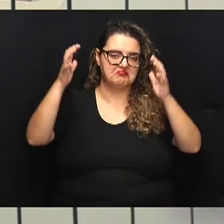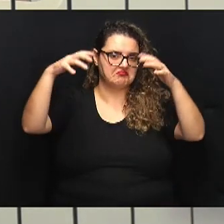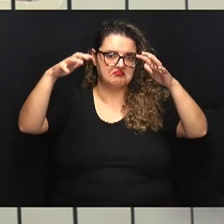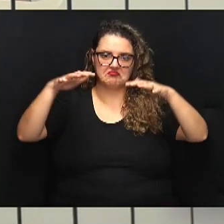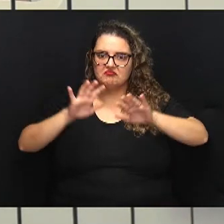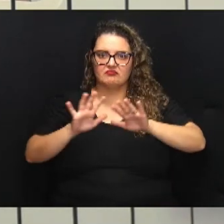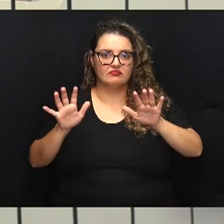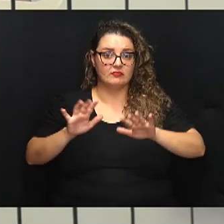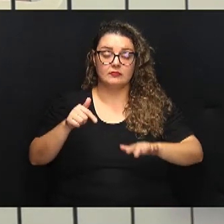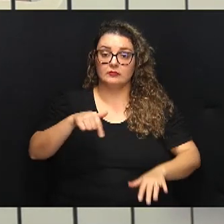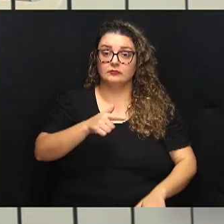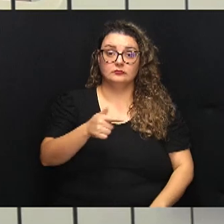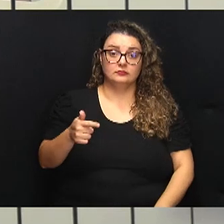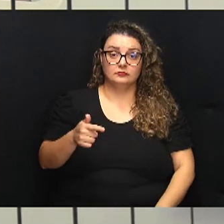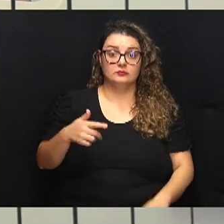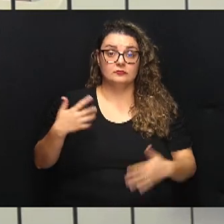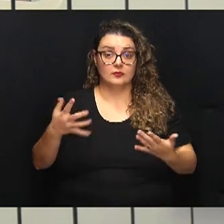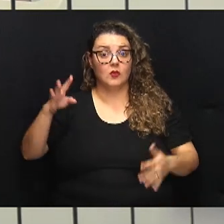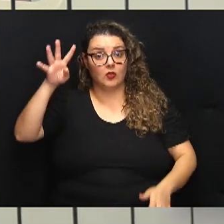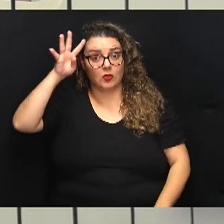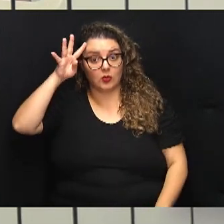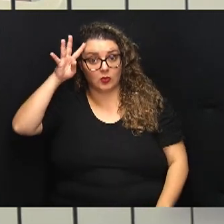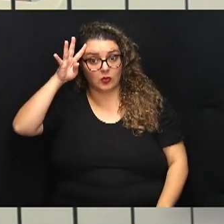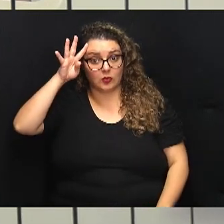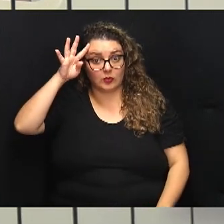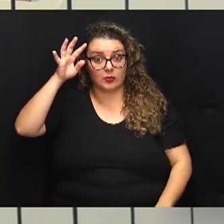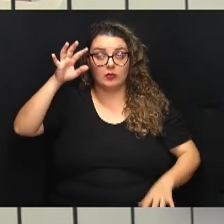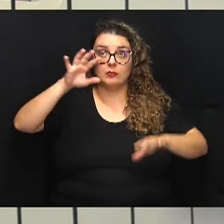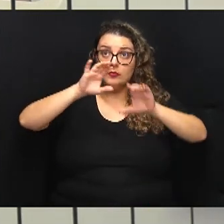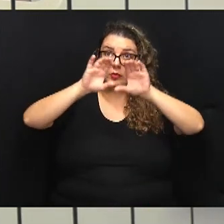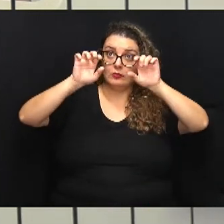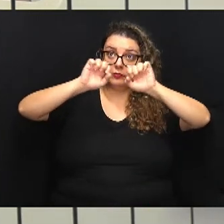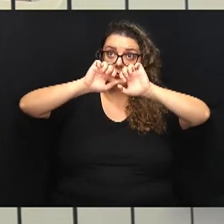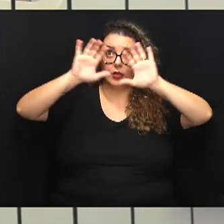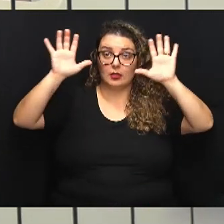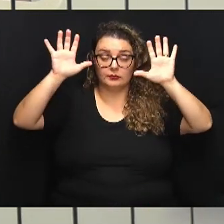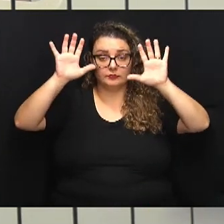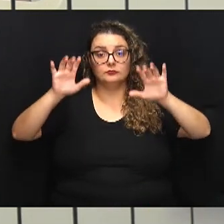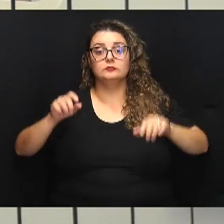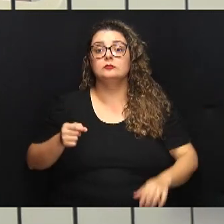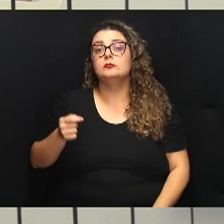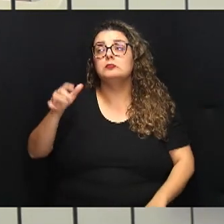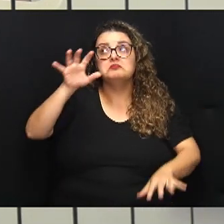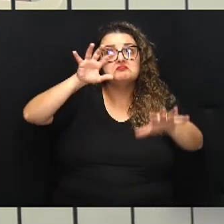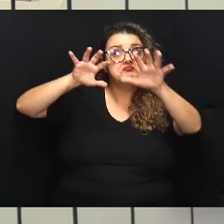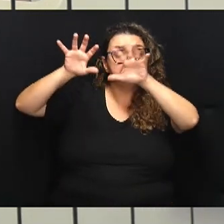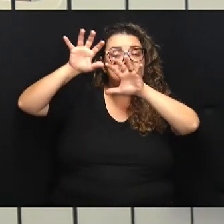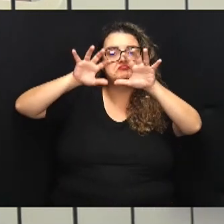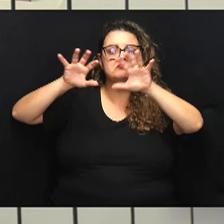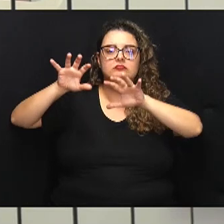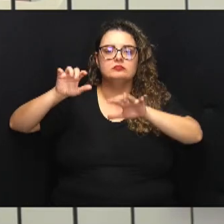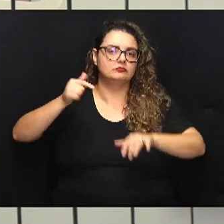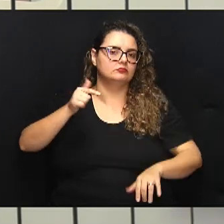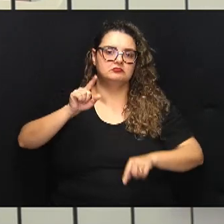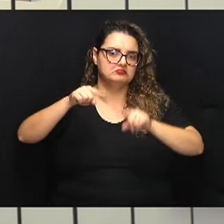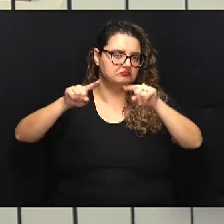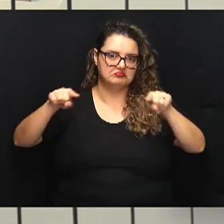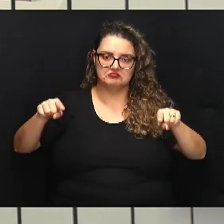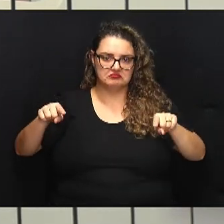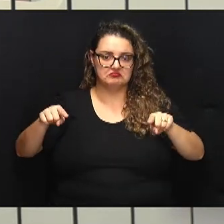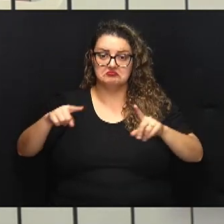para esta semana, então quarta-feira de tempo aberto, pouca nebulosidade e não tem variação nem